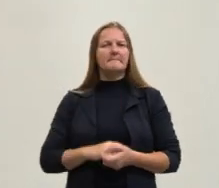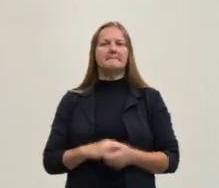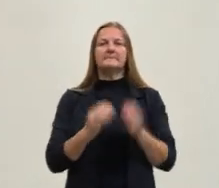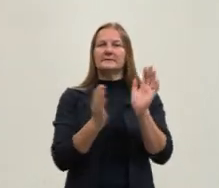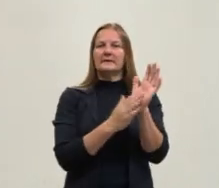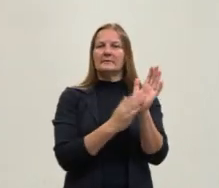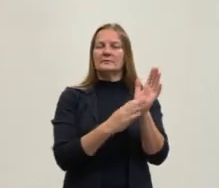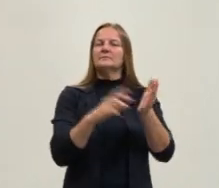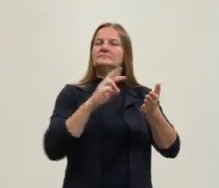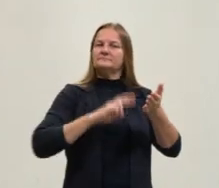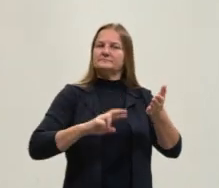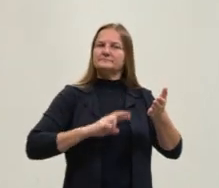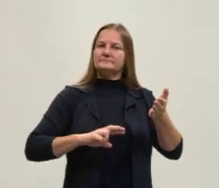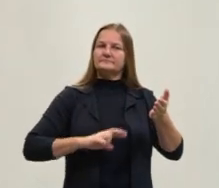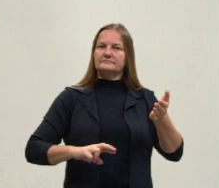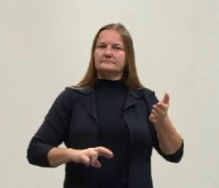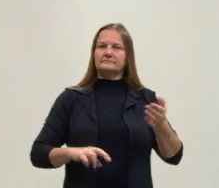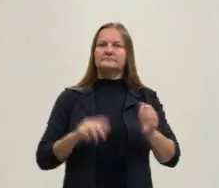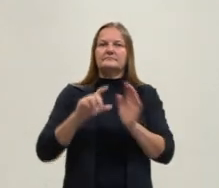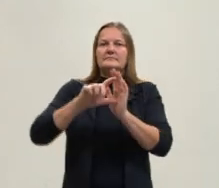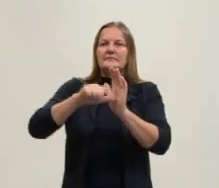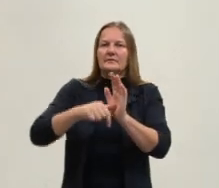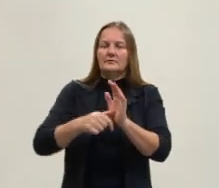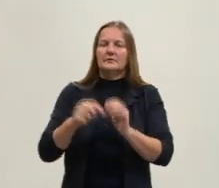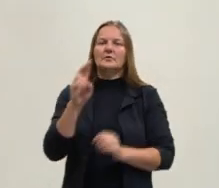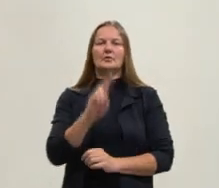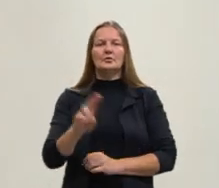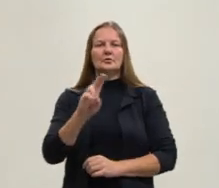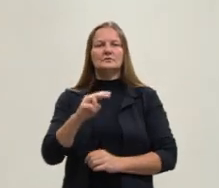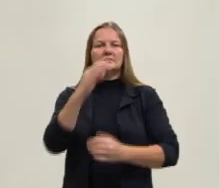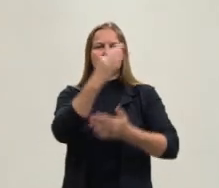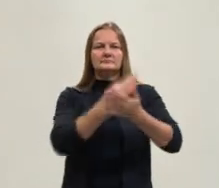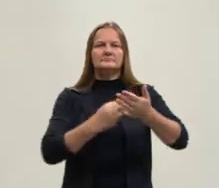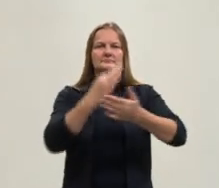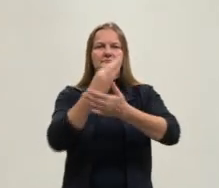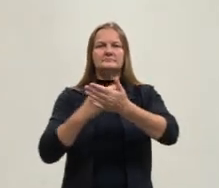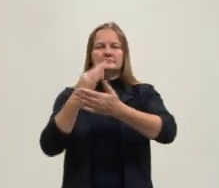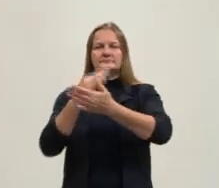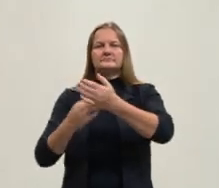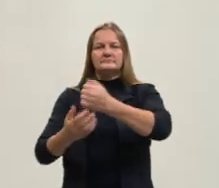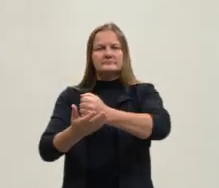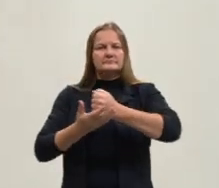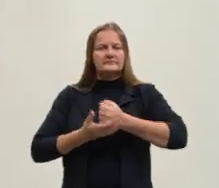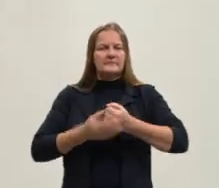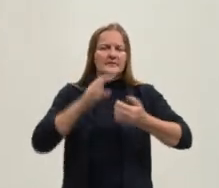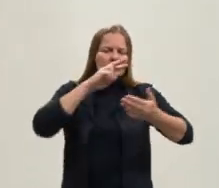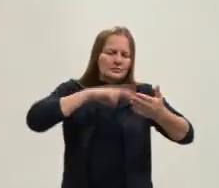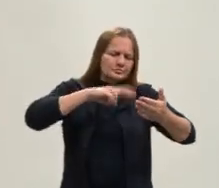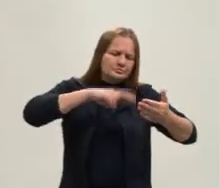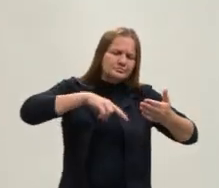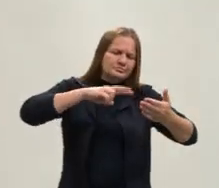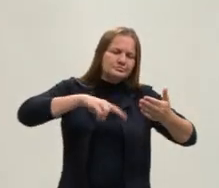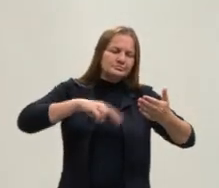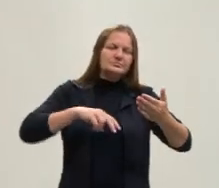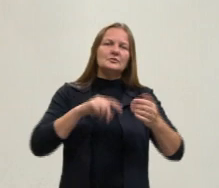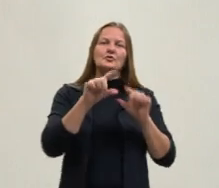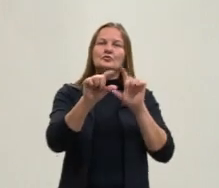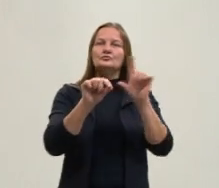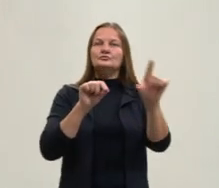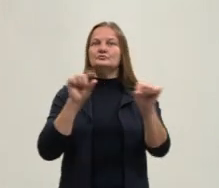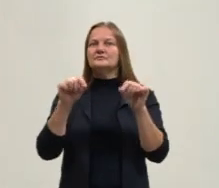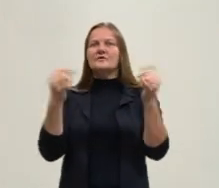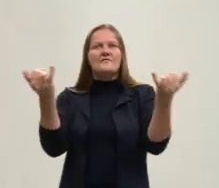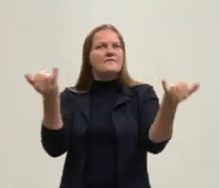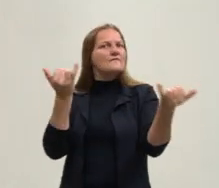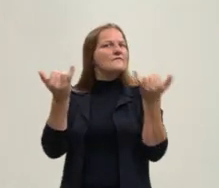tema proposto na redação aí eu uso os textos de apoio leio interpreto selecionam